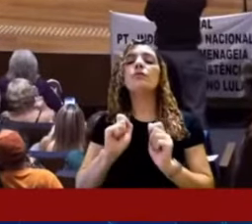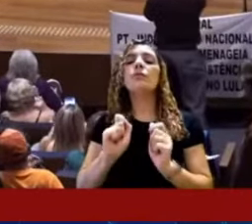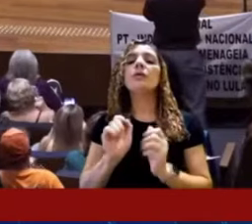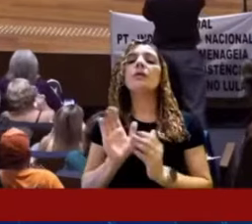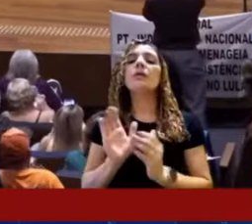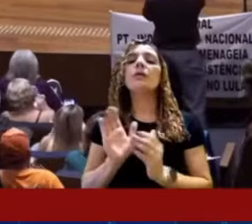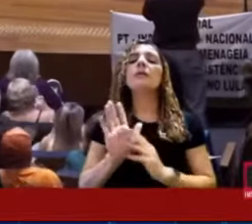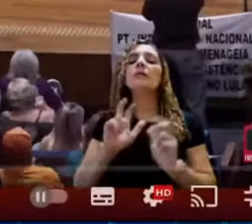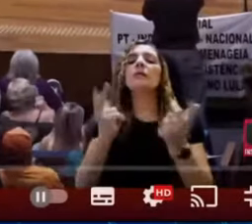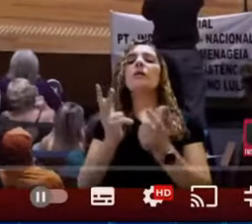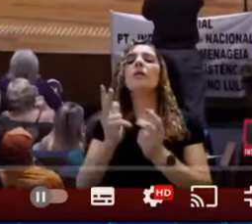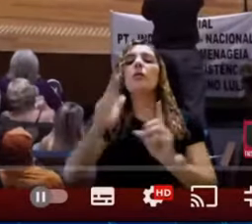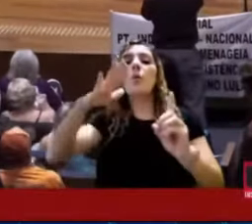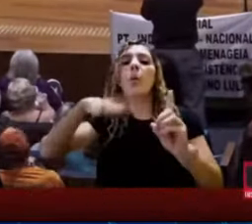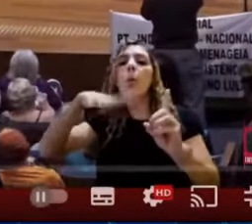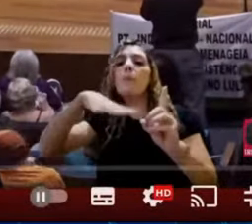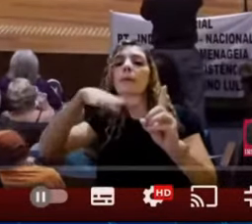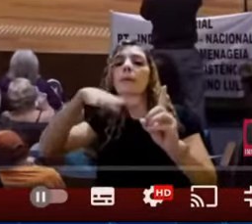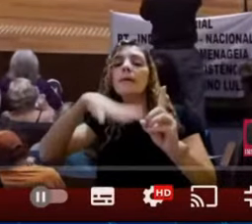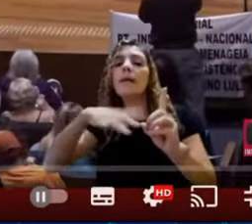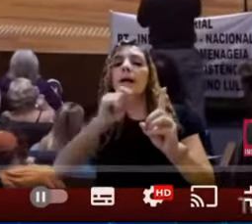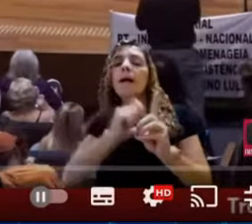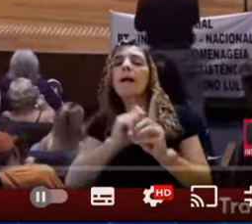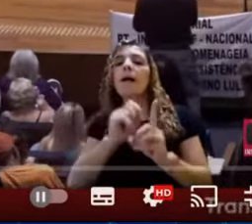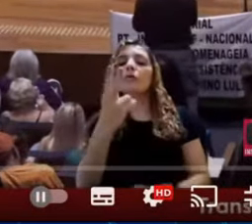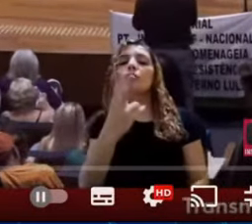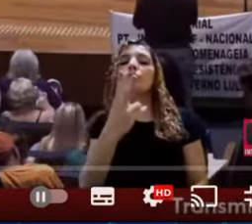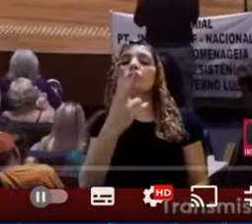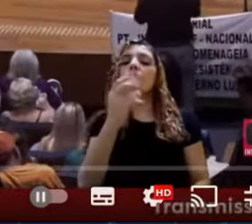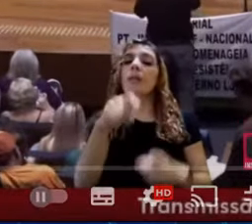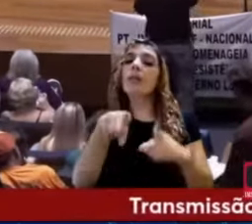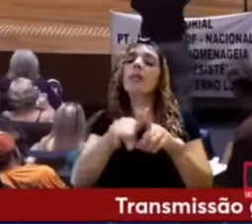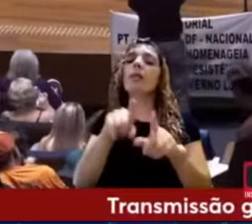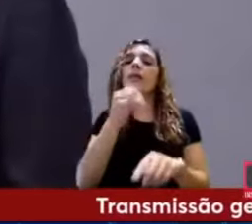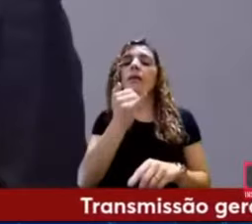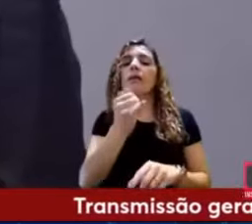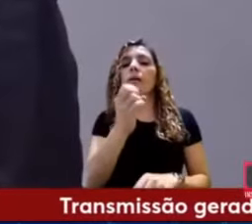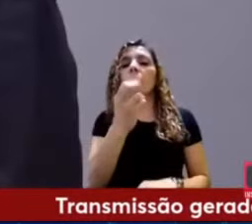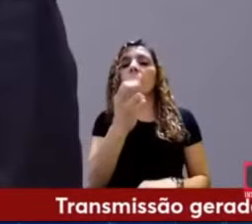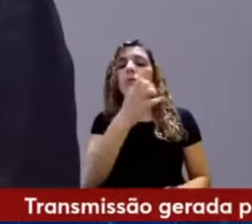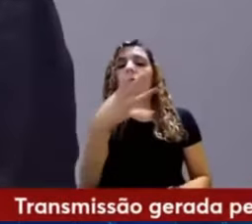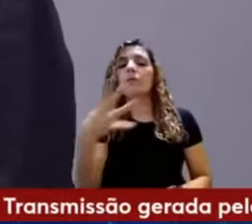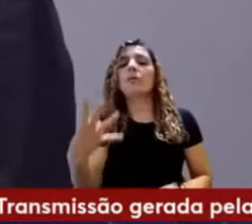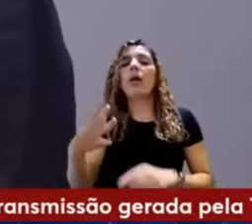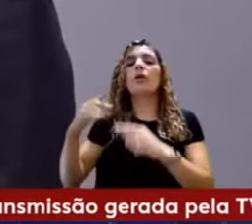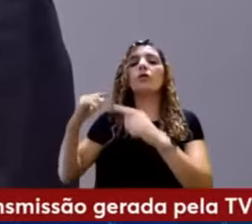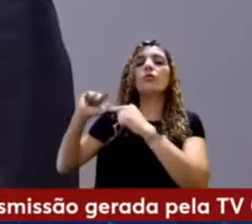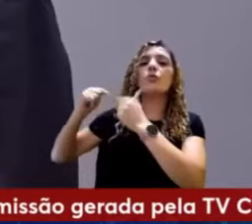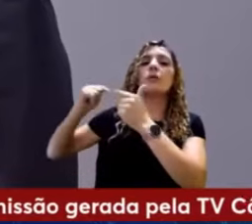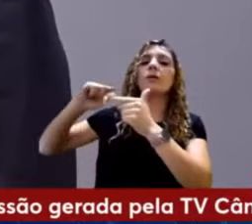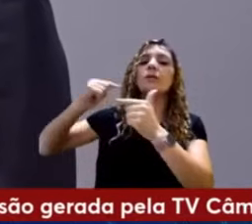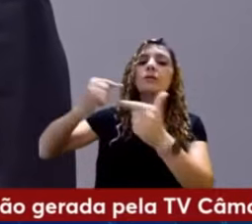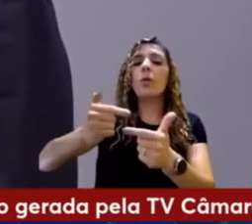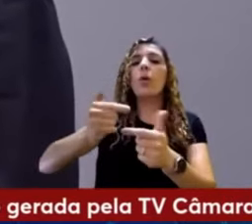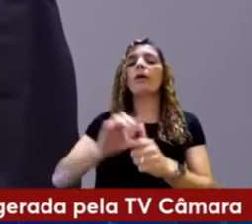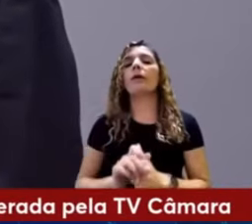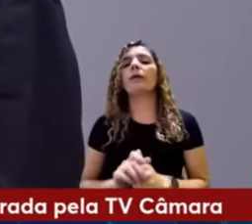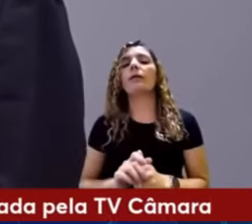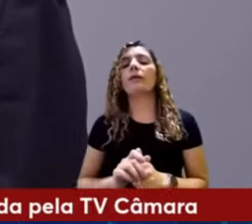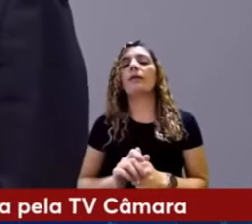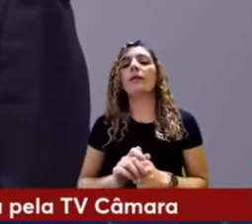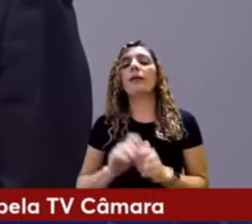homenagem ao 247, à trajetória, à história do 247. Saudar